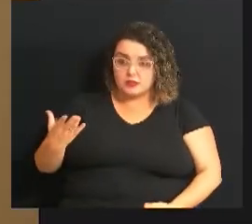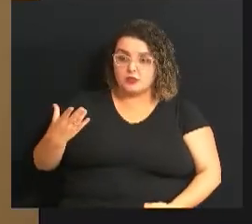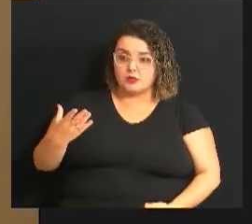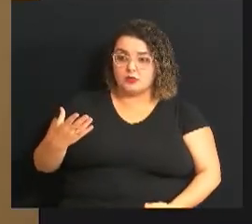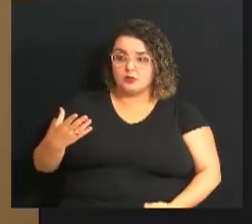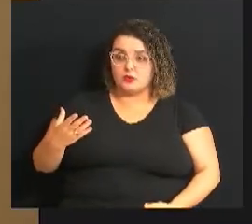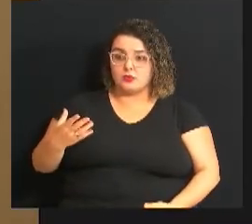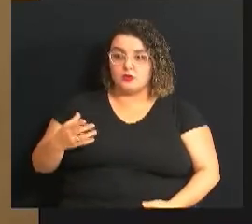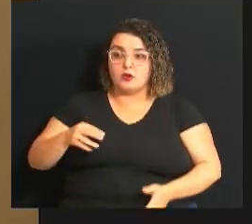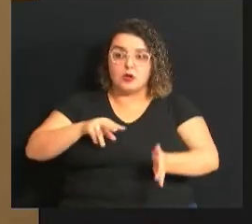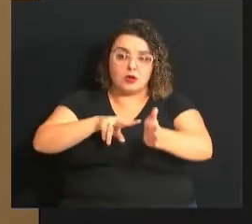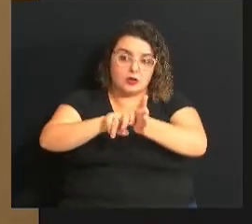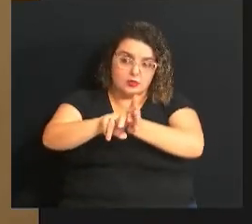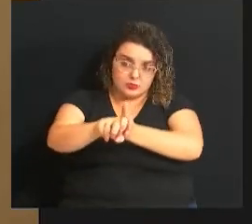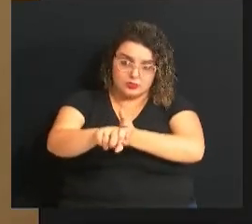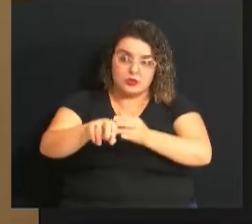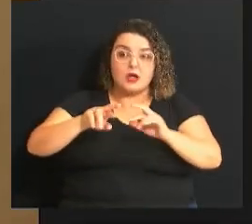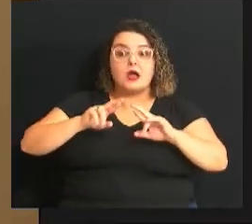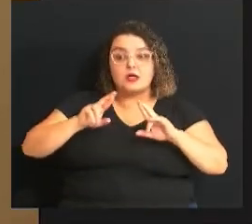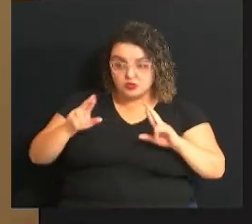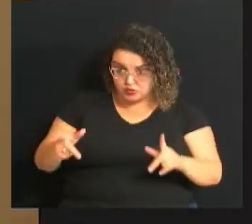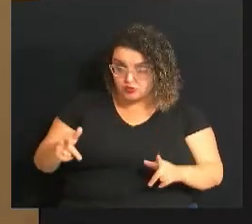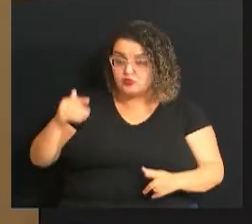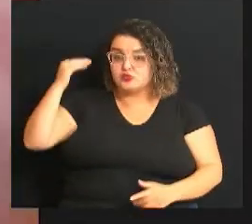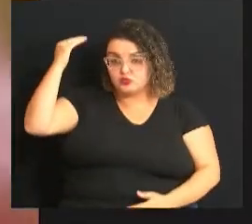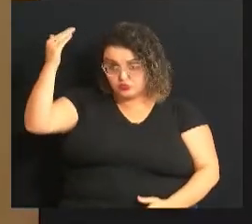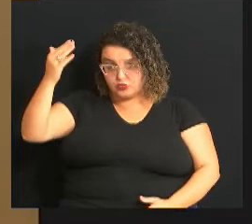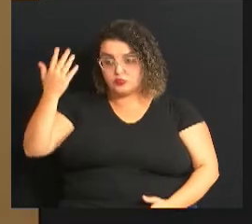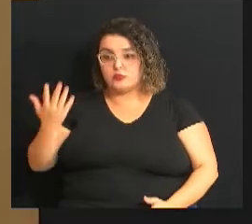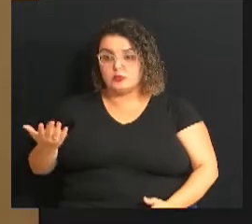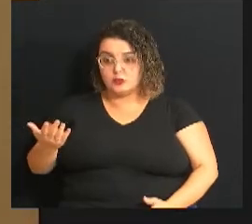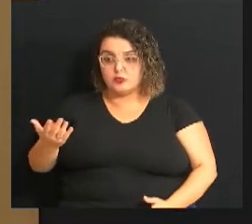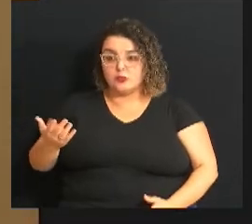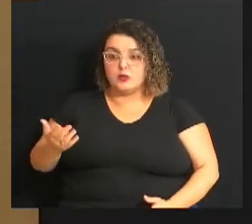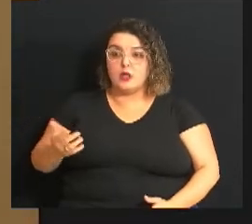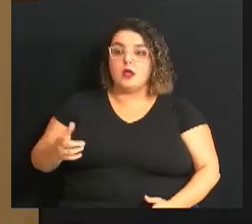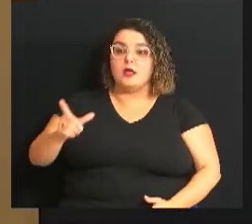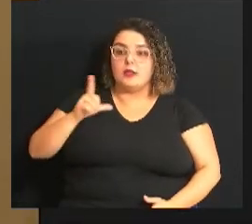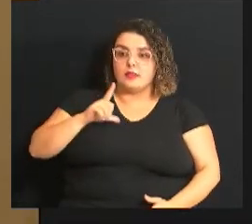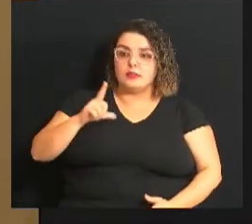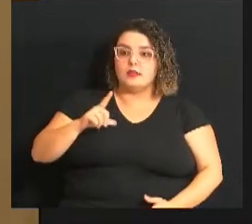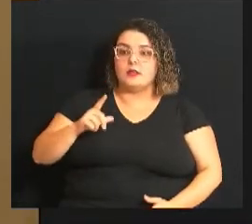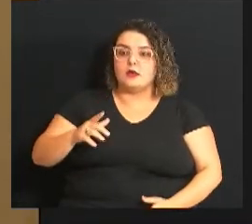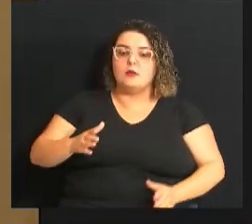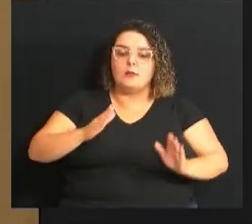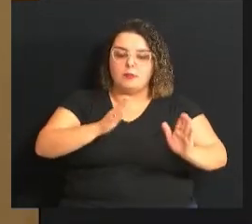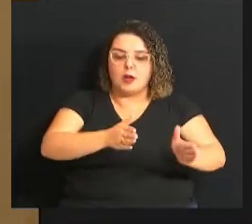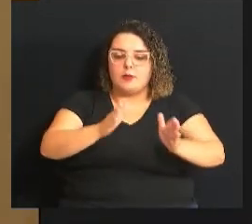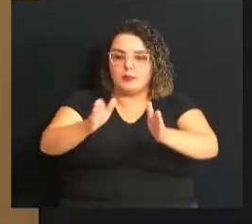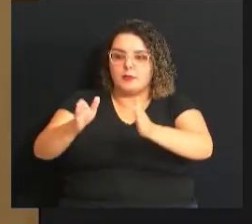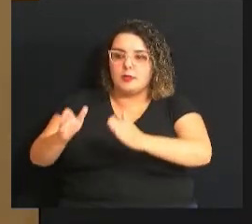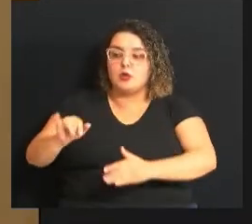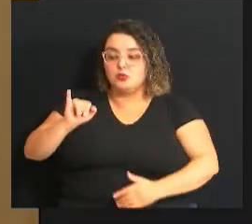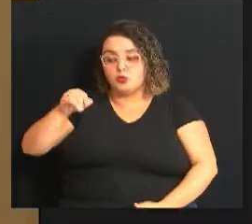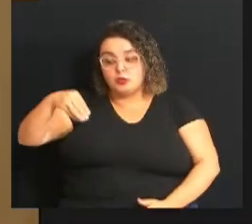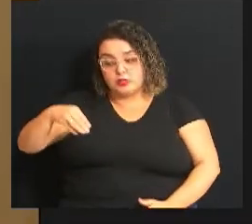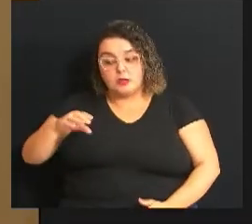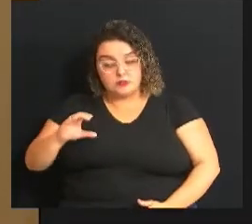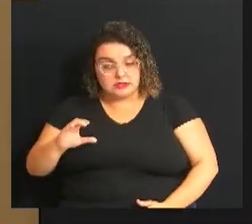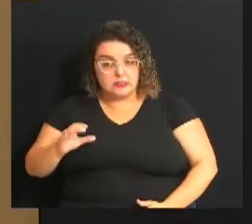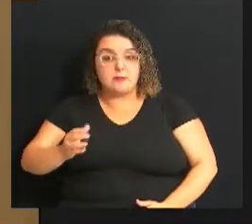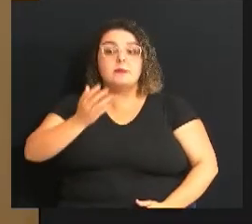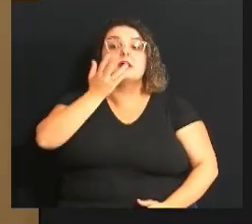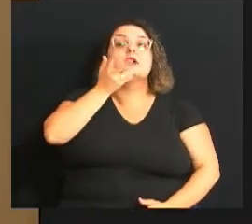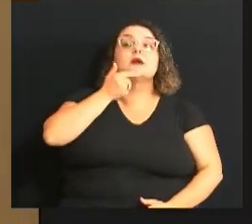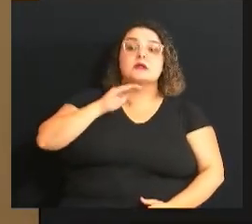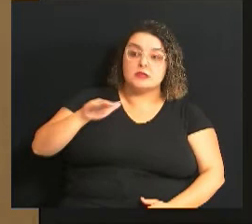o diagnóstico é um pouco diferente do adulto, né? Porque o adulto você tem aqueles pontos de corte bem estabelecidos do IMC. Para a criança, como a